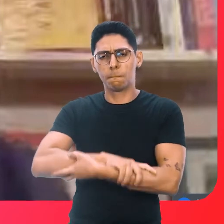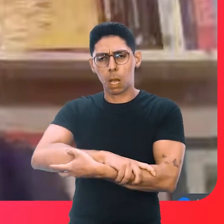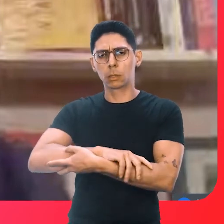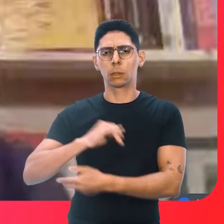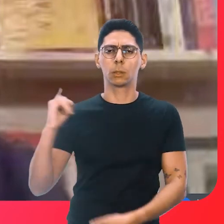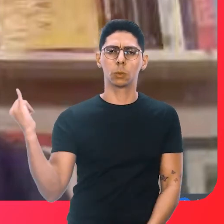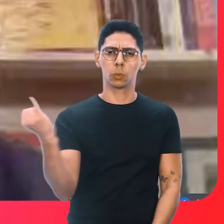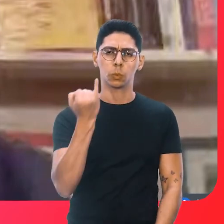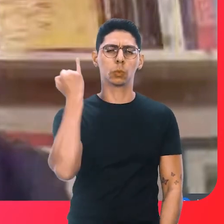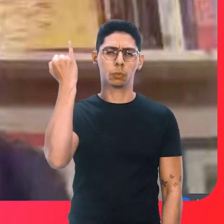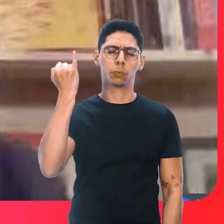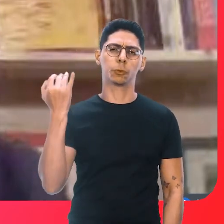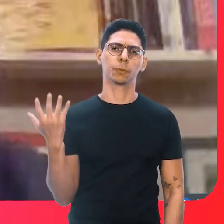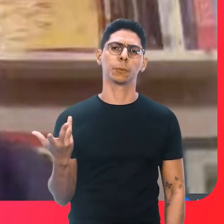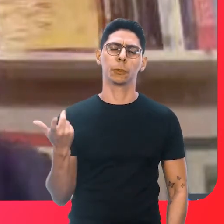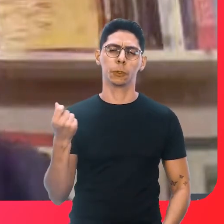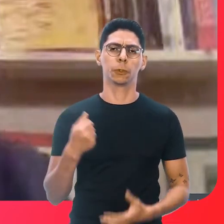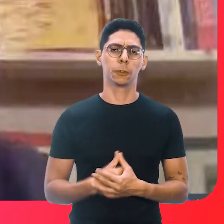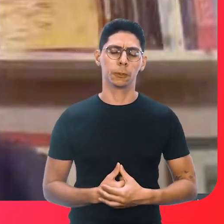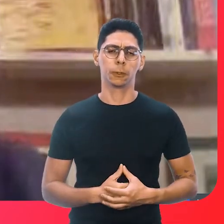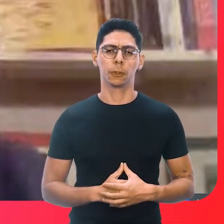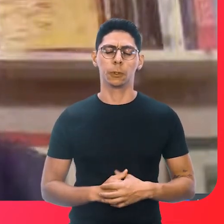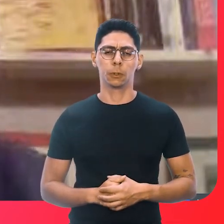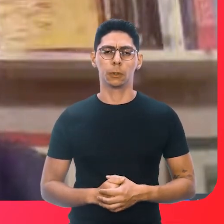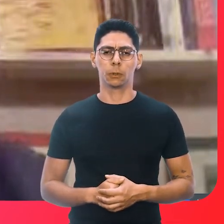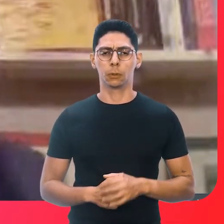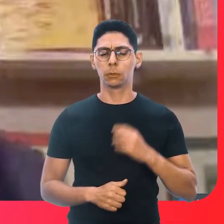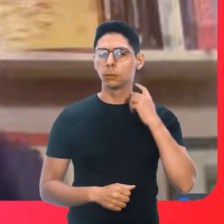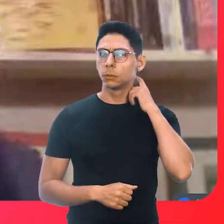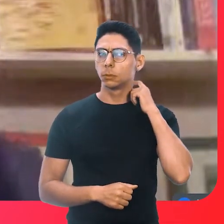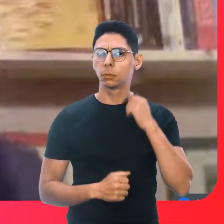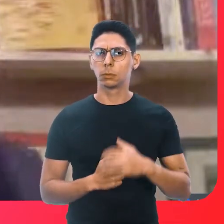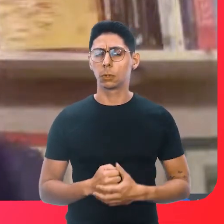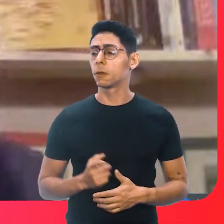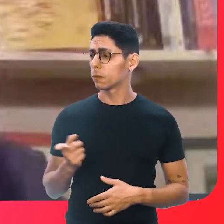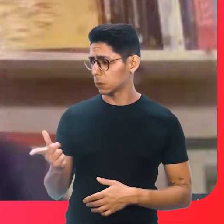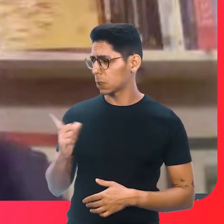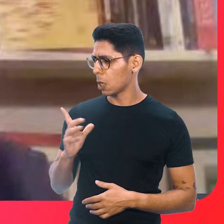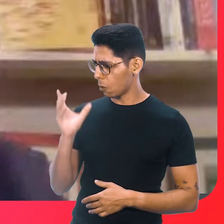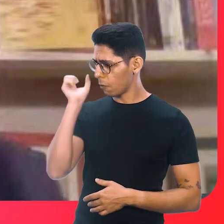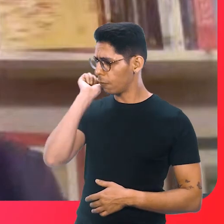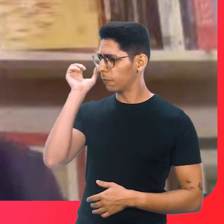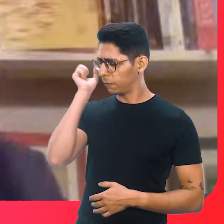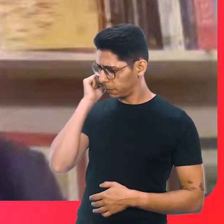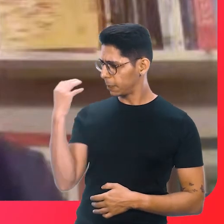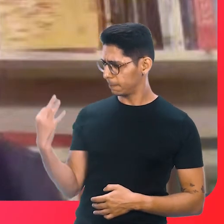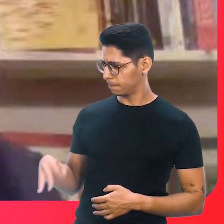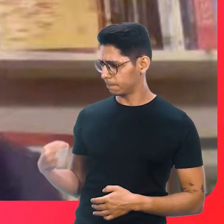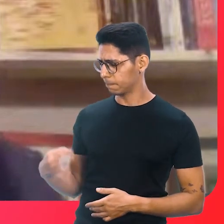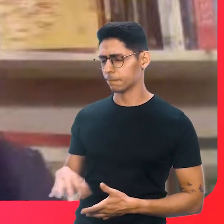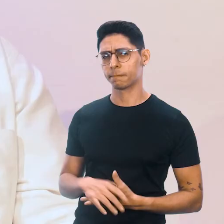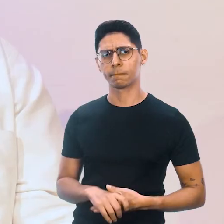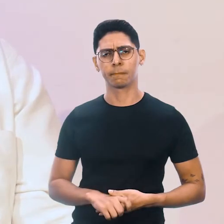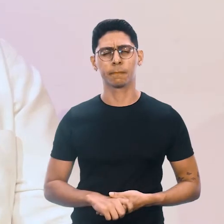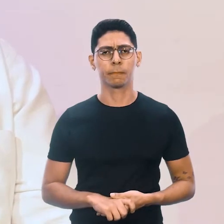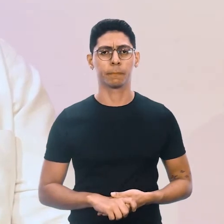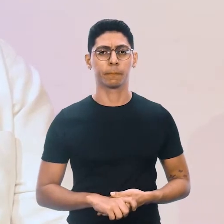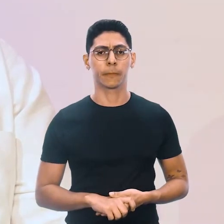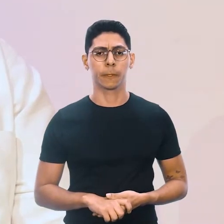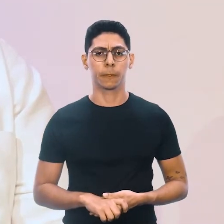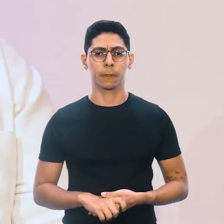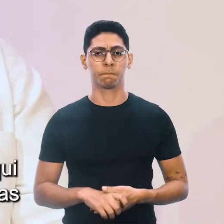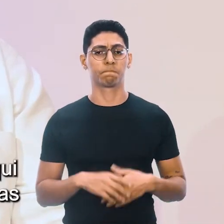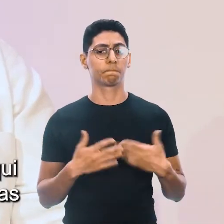viu? Maravilha, Tuca. Eu lembro que você era um ouvinte, né? Você era um ouvinte. Exatamente. Do Minuto da Inclusão.